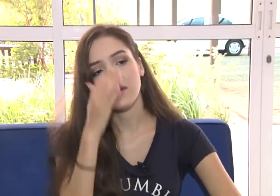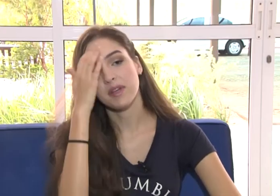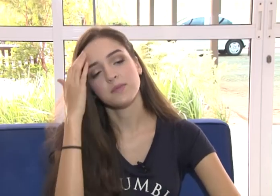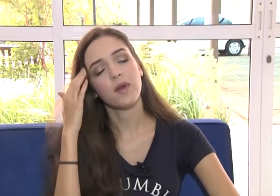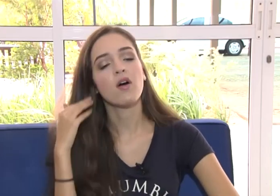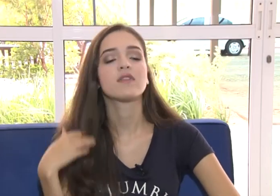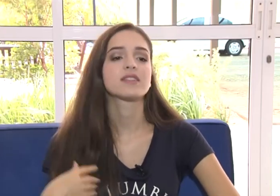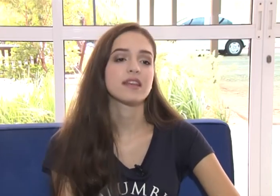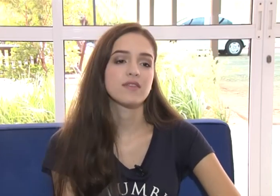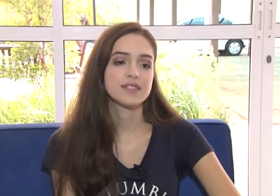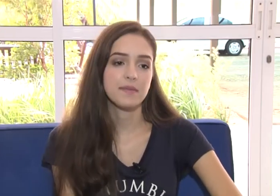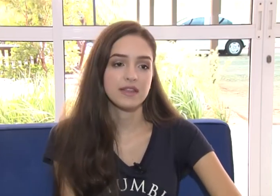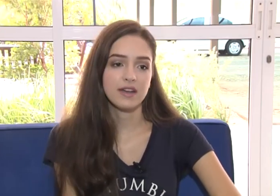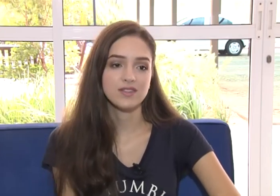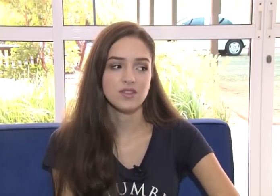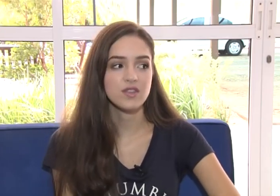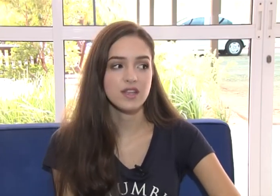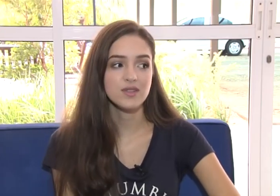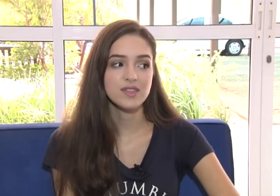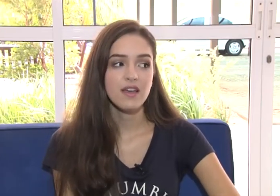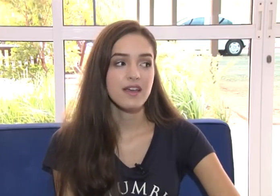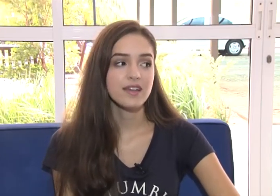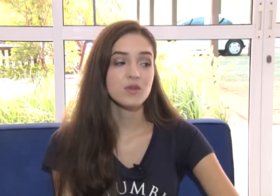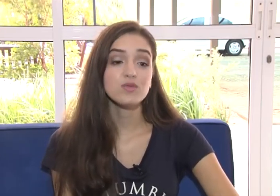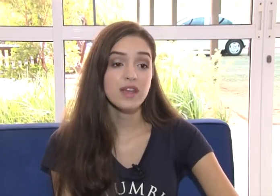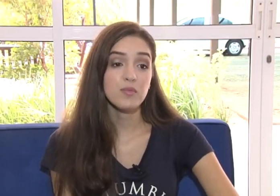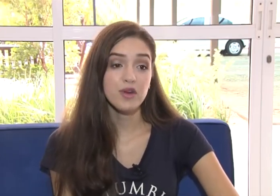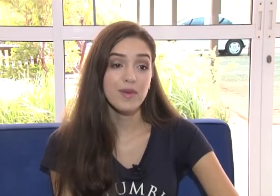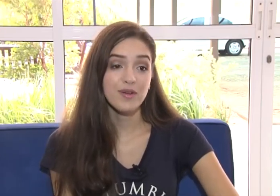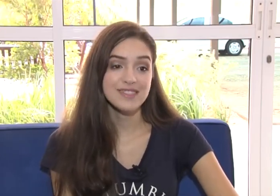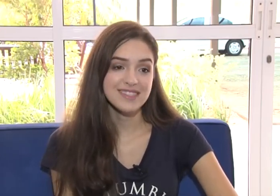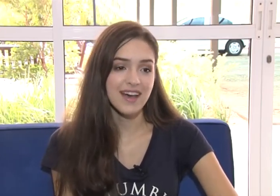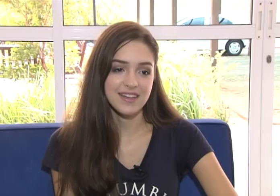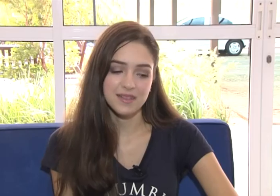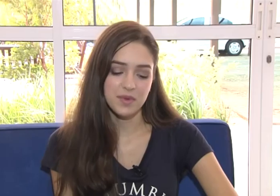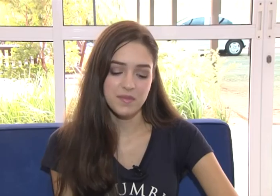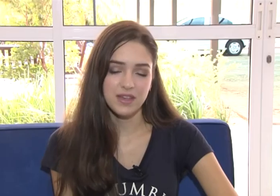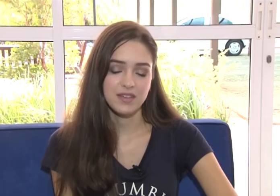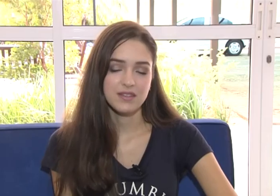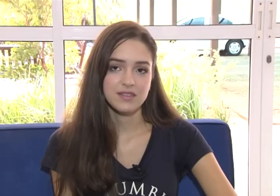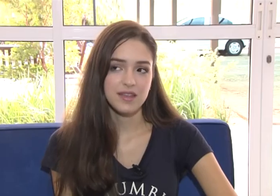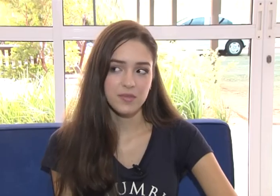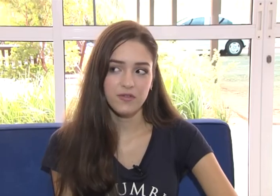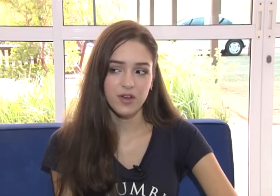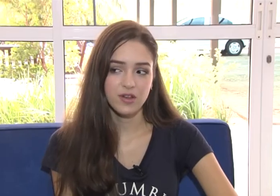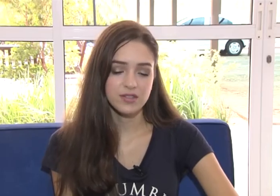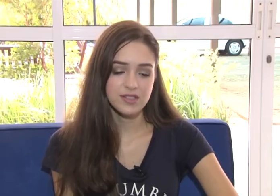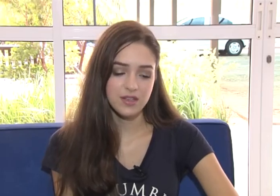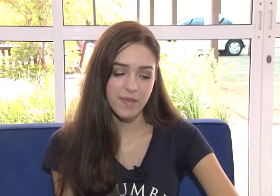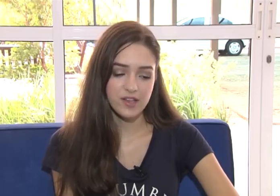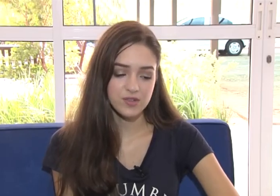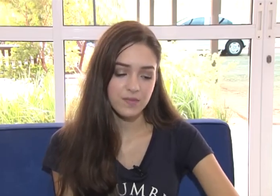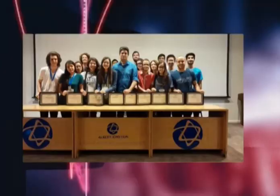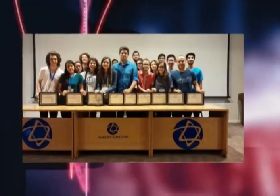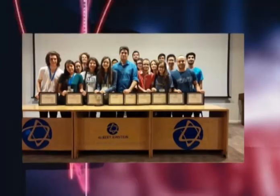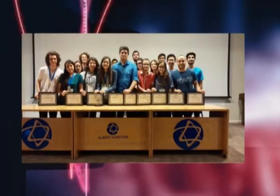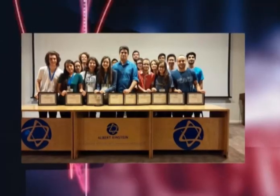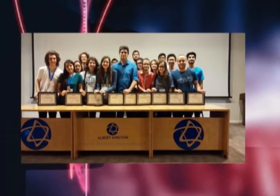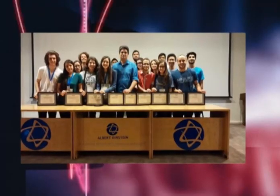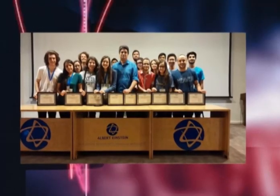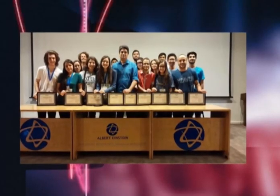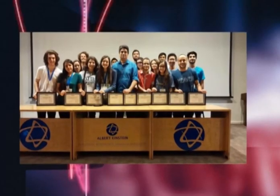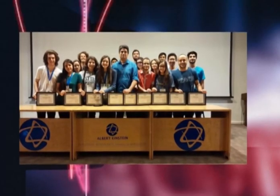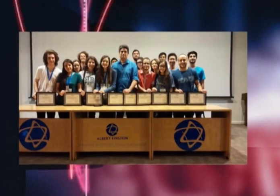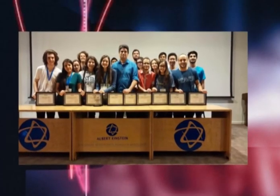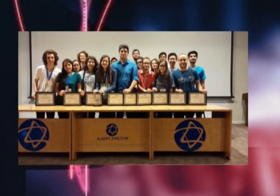extracurriculares, estudar para as provas que tem que fazer para entrar nos Estados Unidos. Então o tempo era uma coisa escassa para mim, sempre foi ao longo do ensino médio. Foi